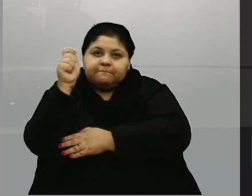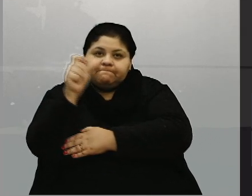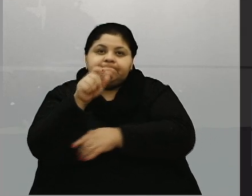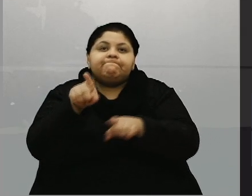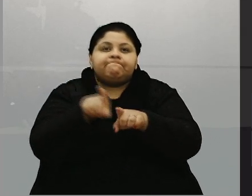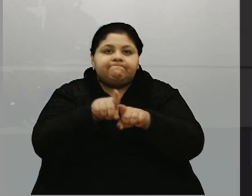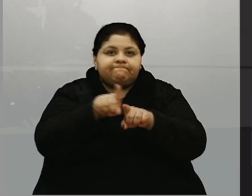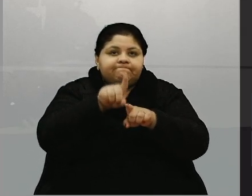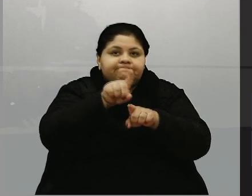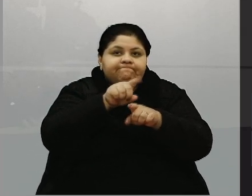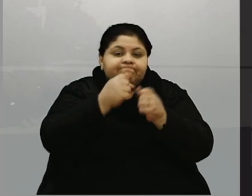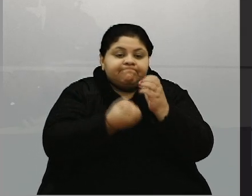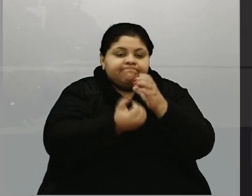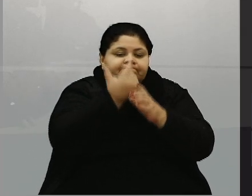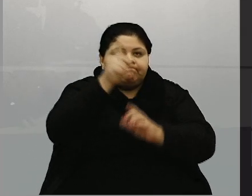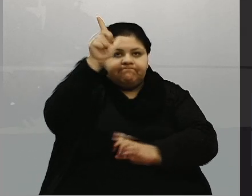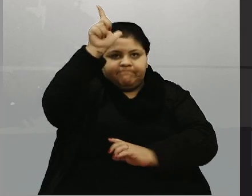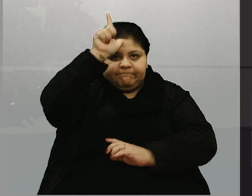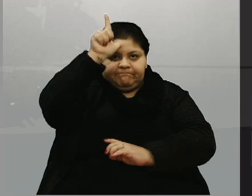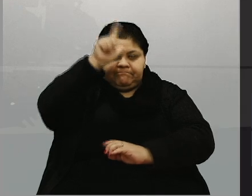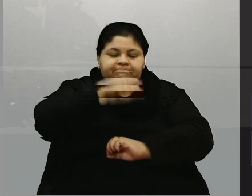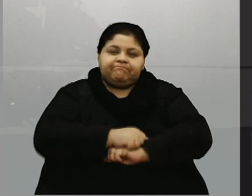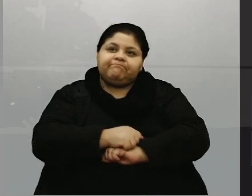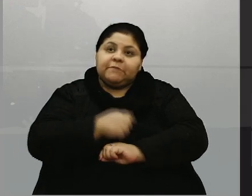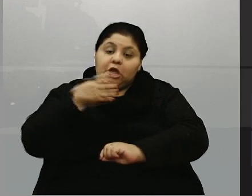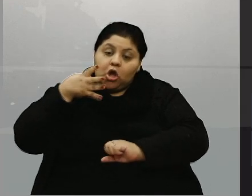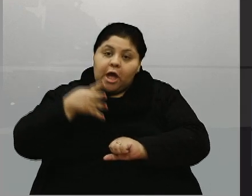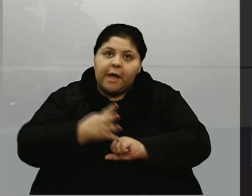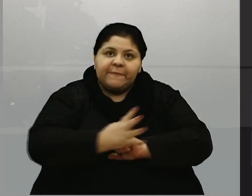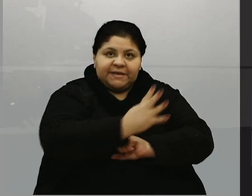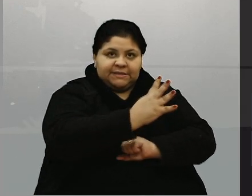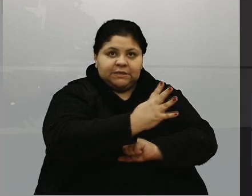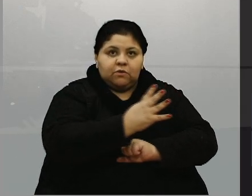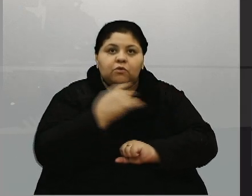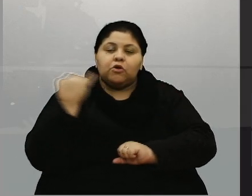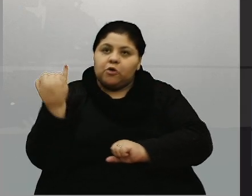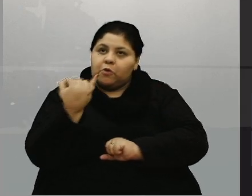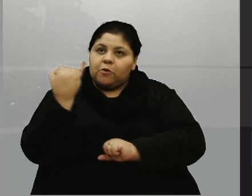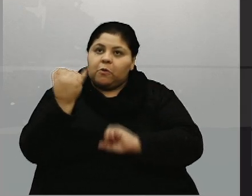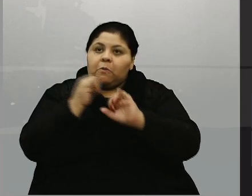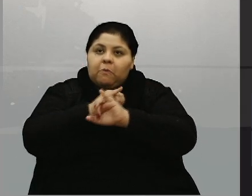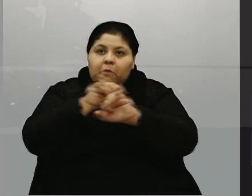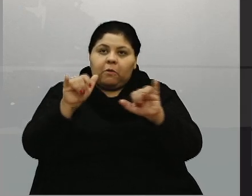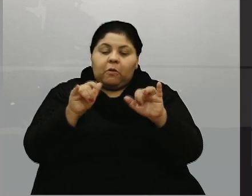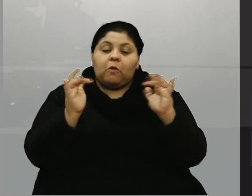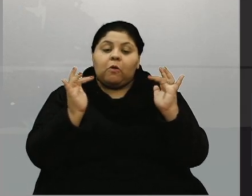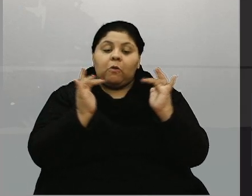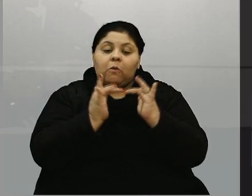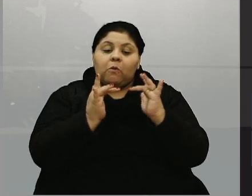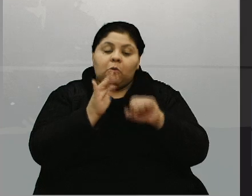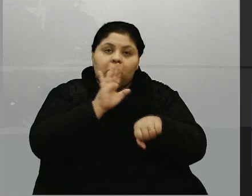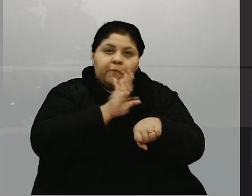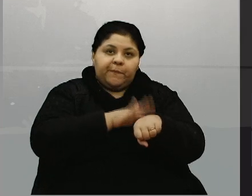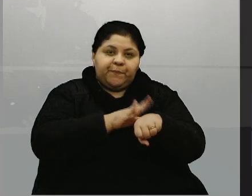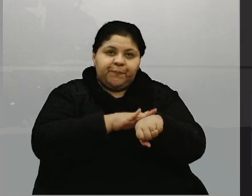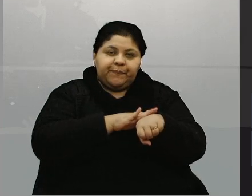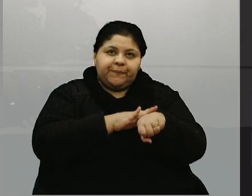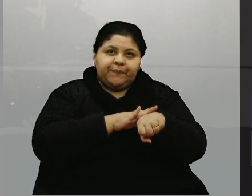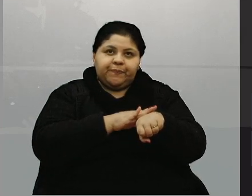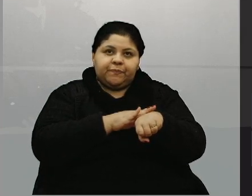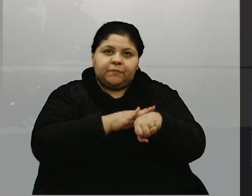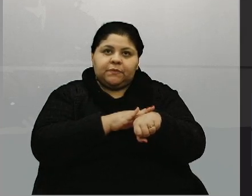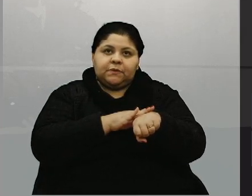alemã. A imigração, importante dizer, ela está ligada, esse momento da imigração está ligada